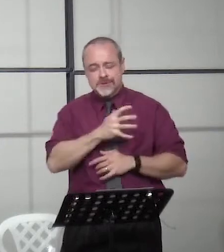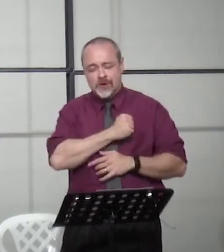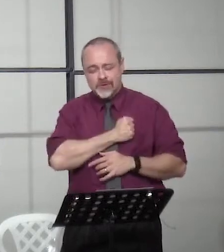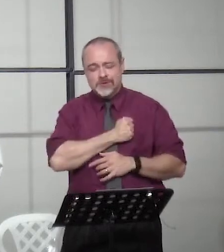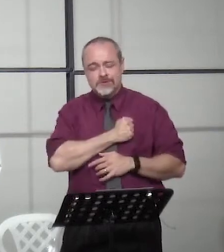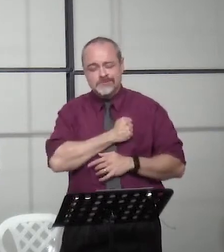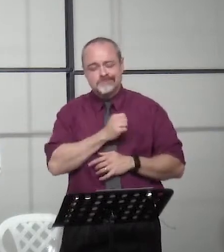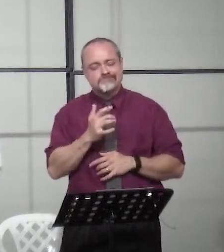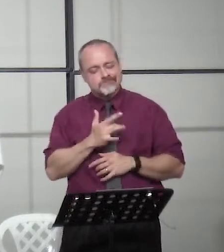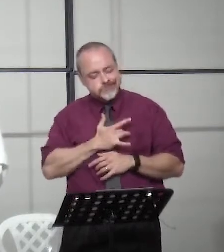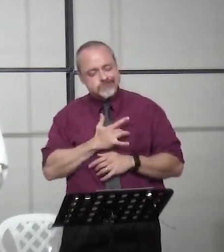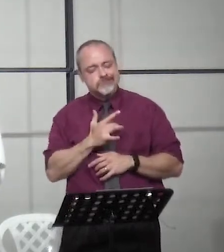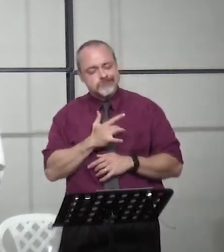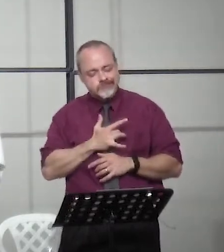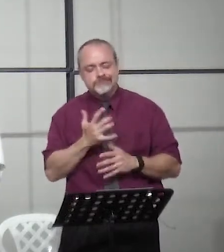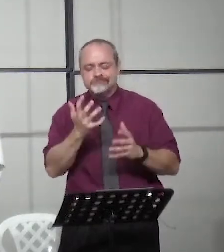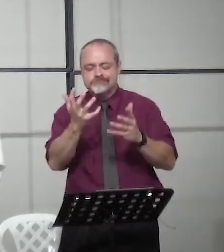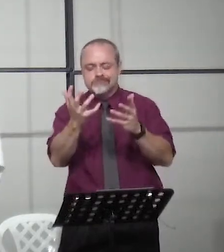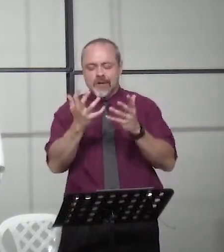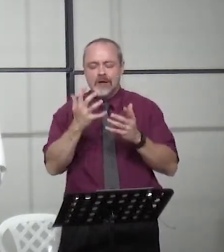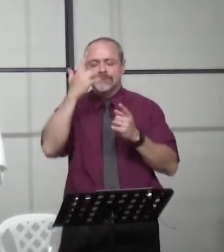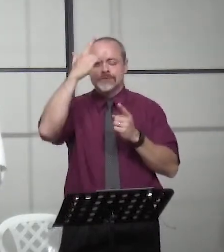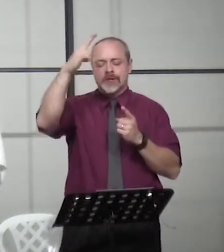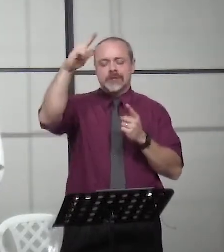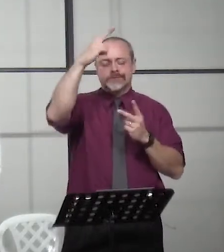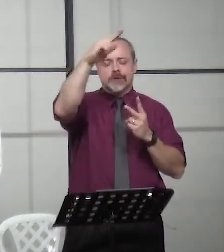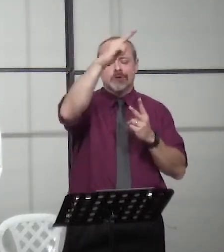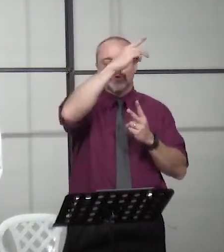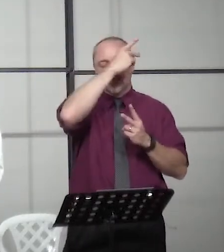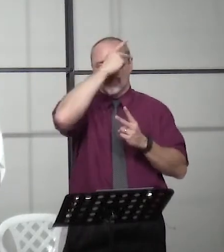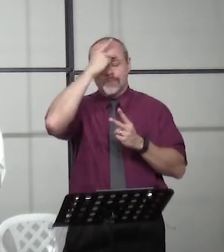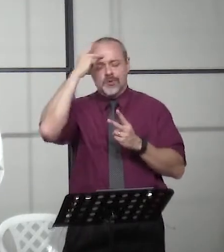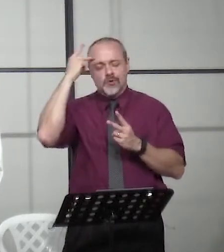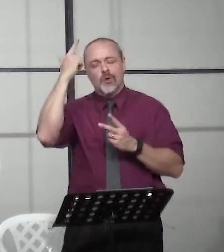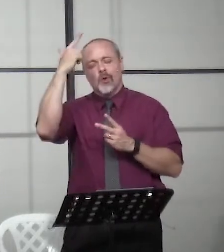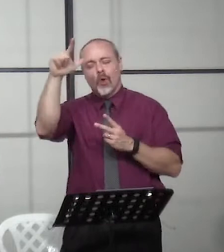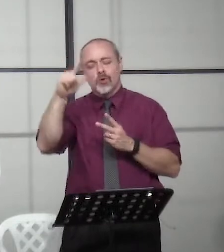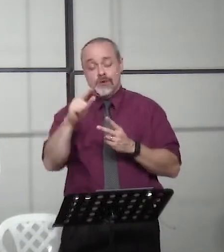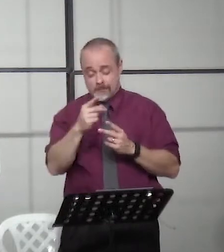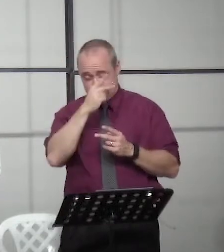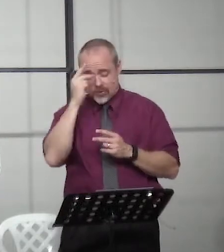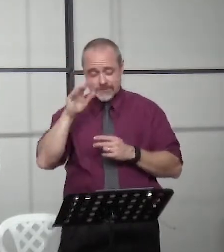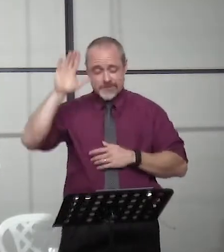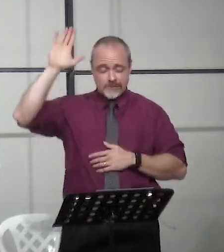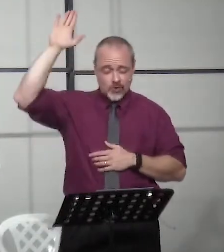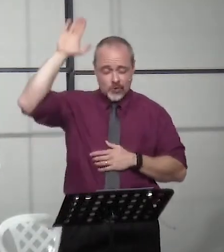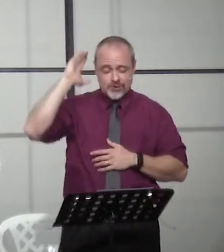ajudados e gostariam de ganhar pessoas para Cristo, que essas pessoas que levantaram as mãos